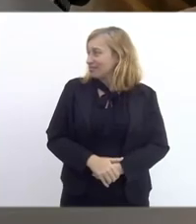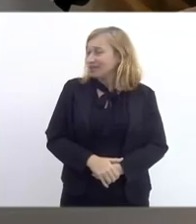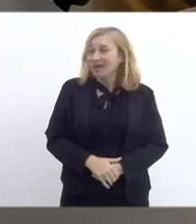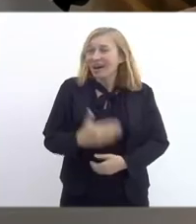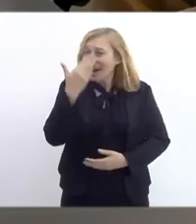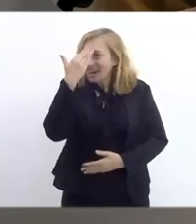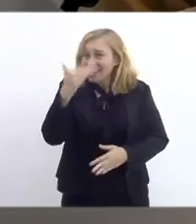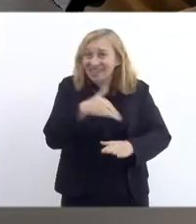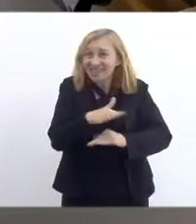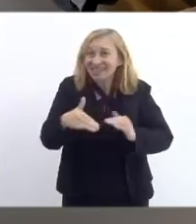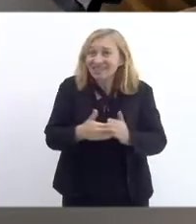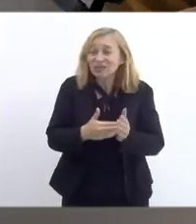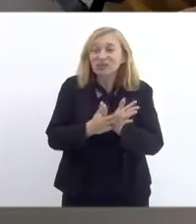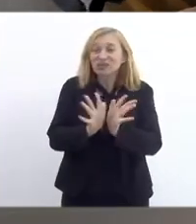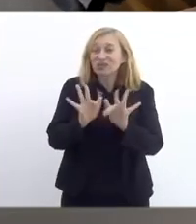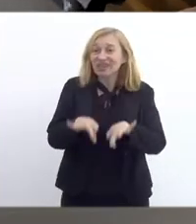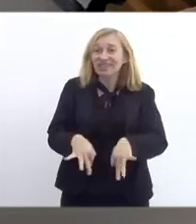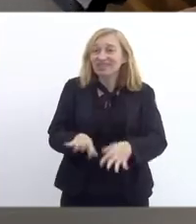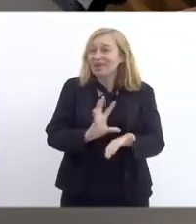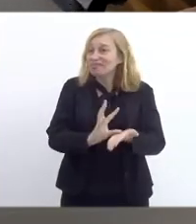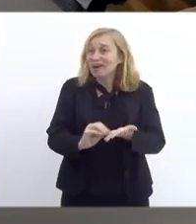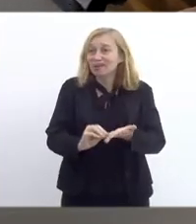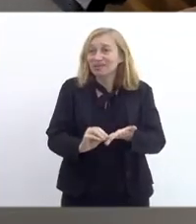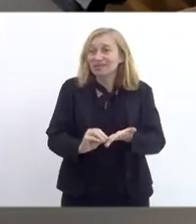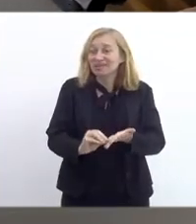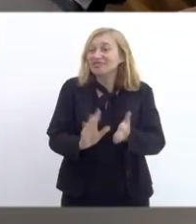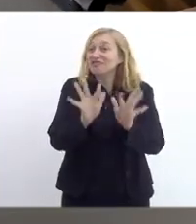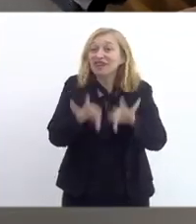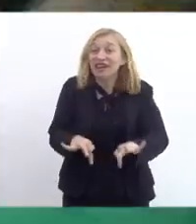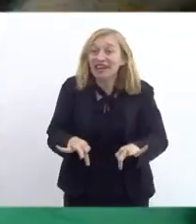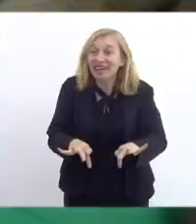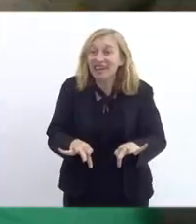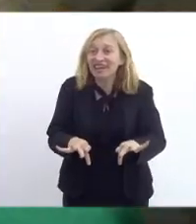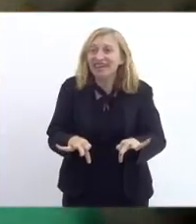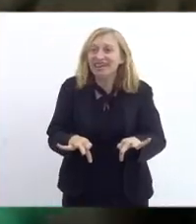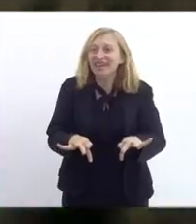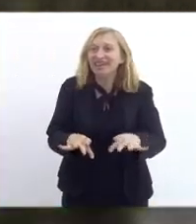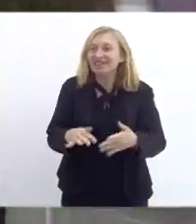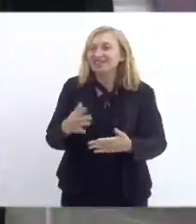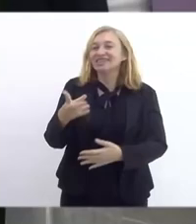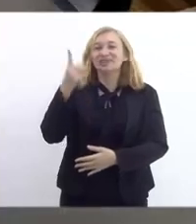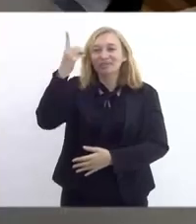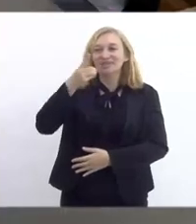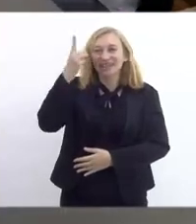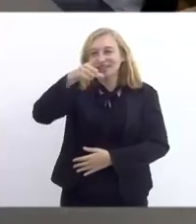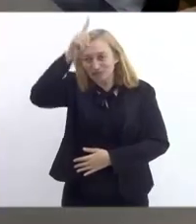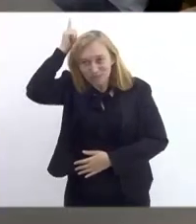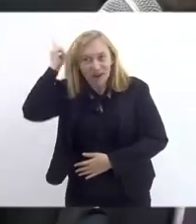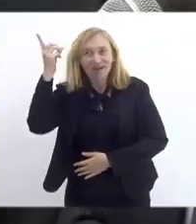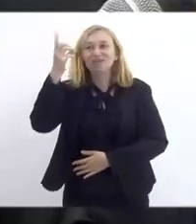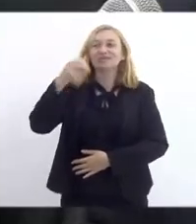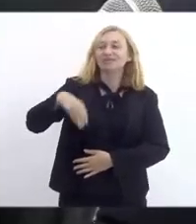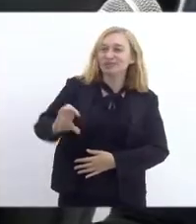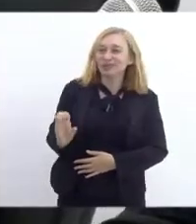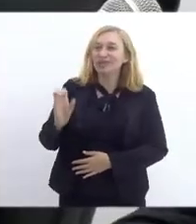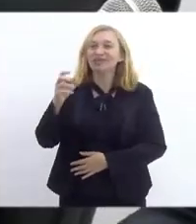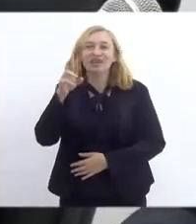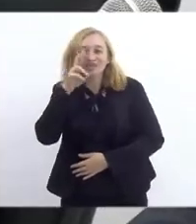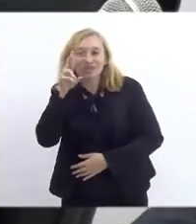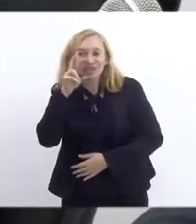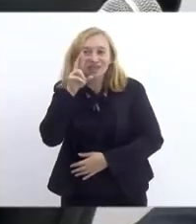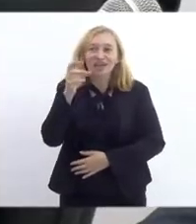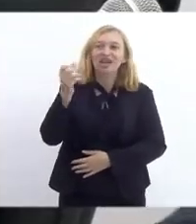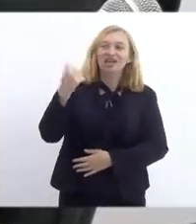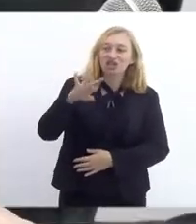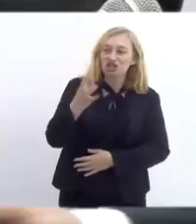todas. Terminamos a pauta. Finalmente, deputado Luiz Paulo, obrigado. Deputado Carlos Mink, deputado Rosenberg Reis, obrigado. Deputado